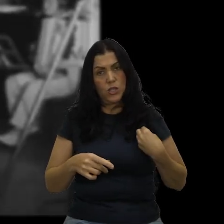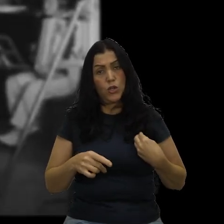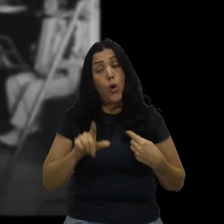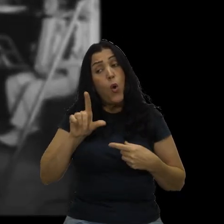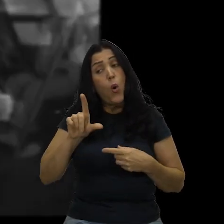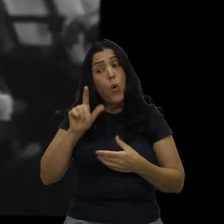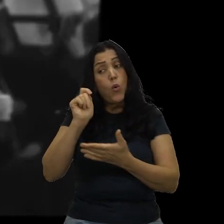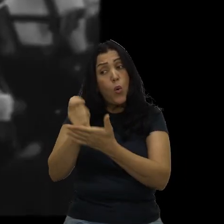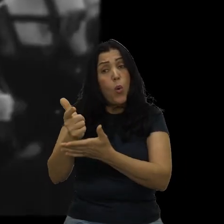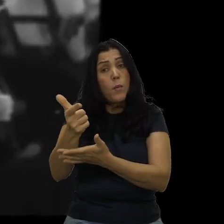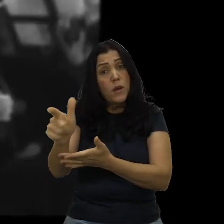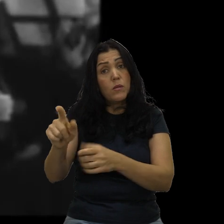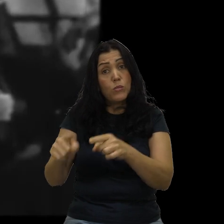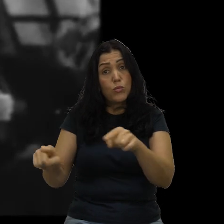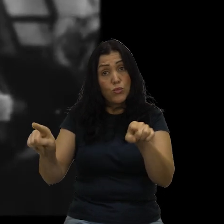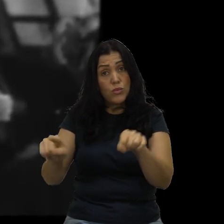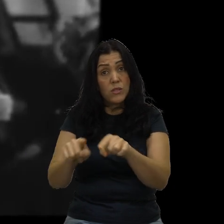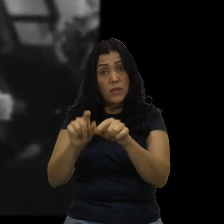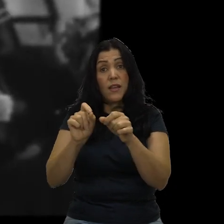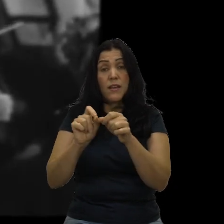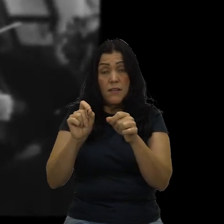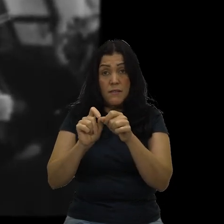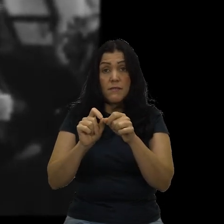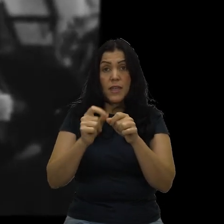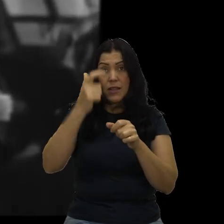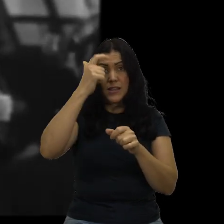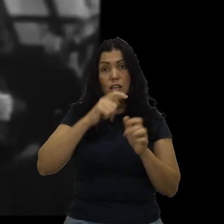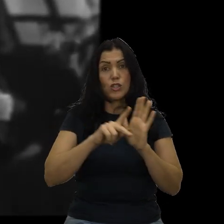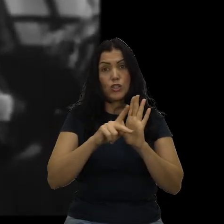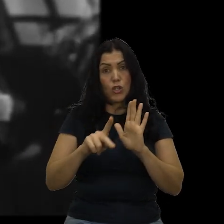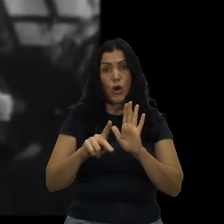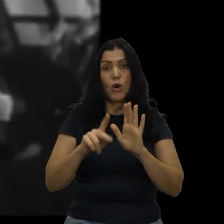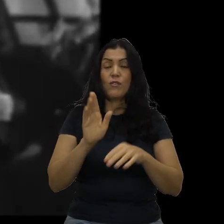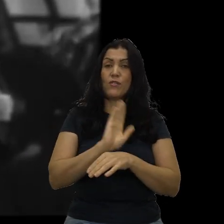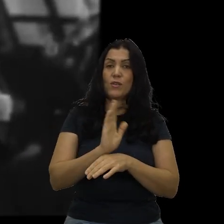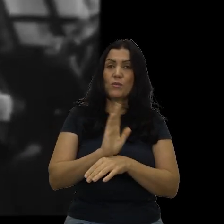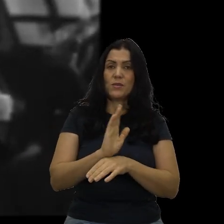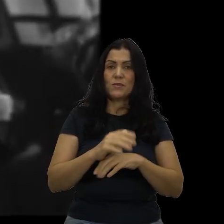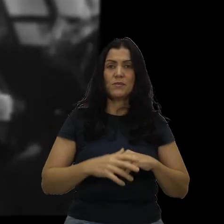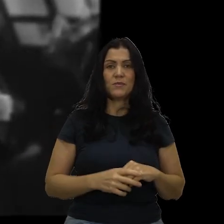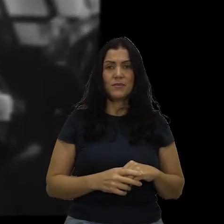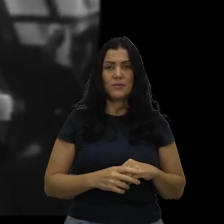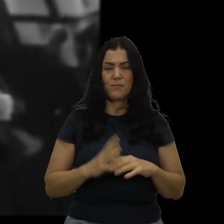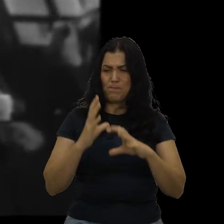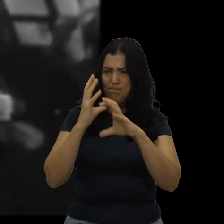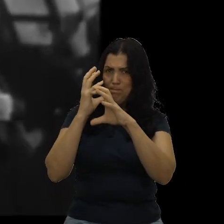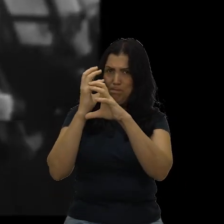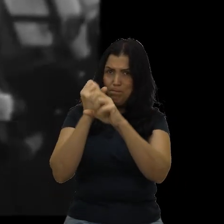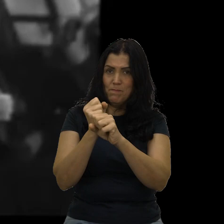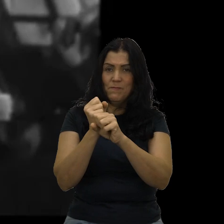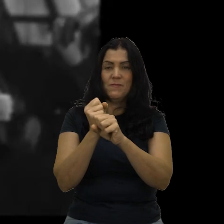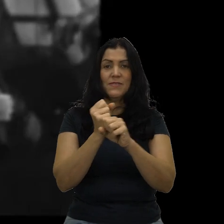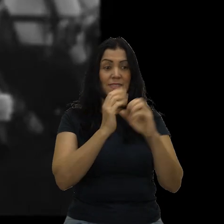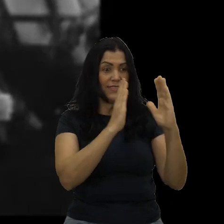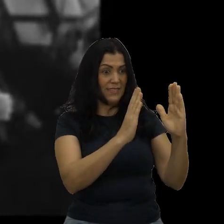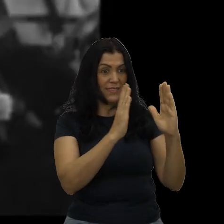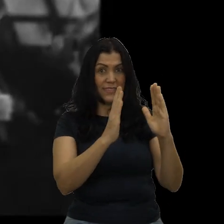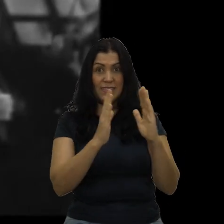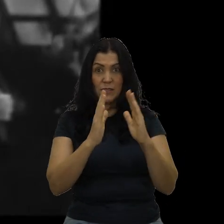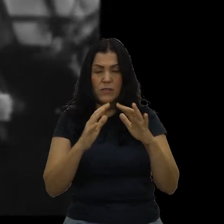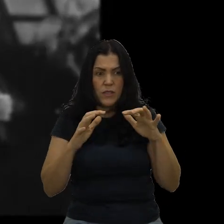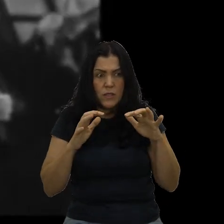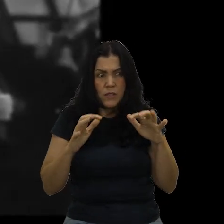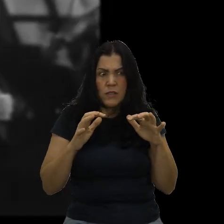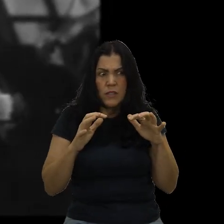ou músicas encomendadas, que são produzidas com exclusividade para o filme. Somando tudo isso, a cena